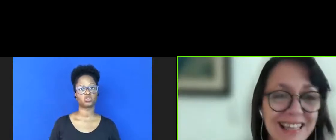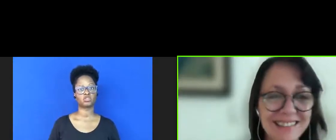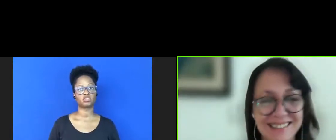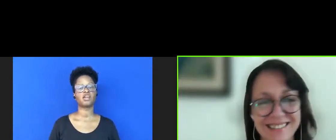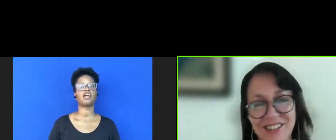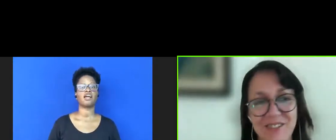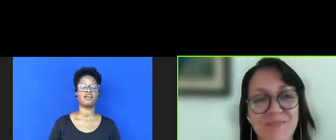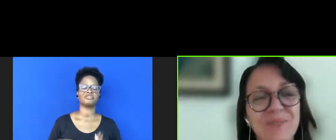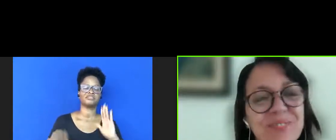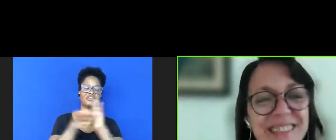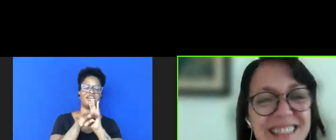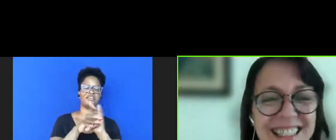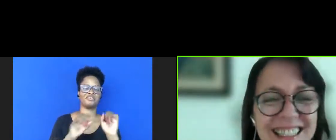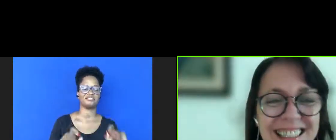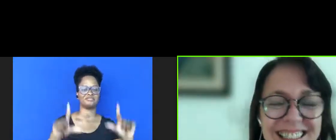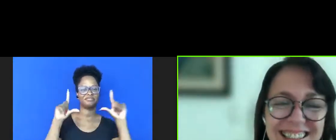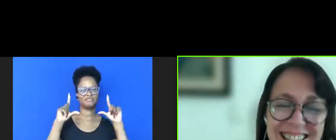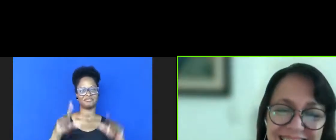Cheguei! Ah!